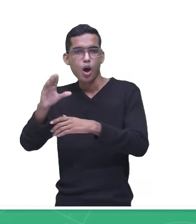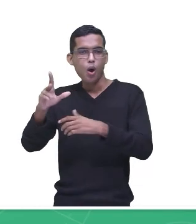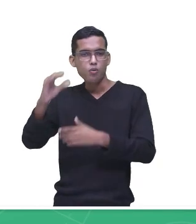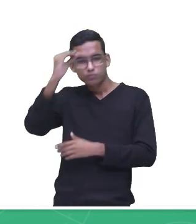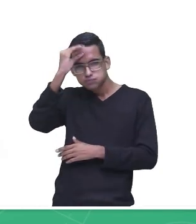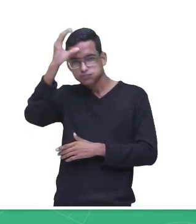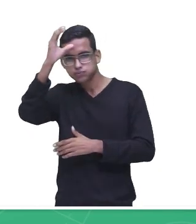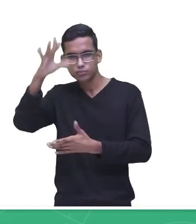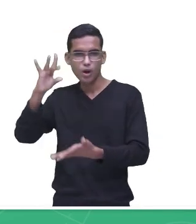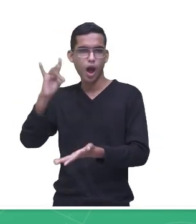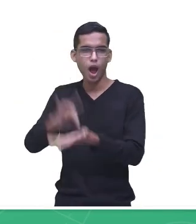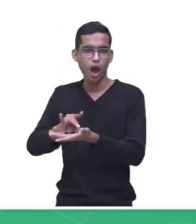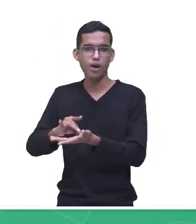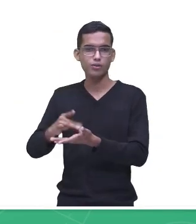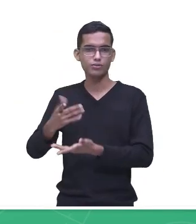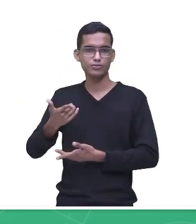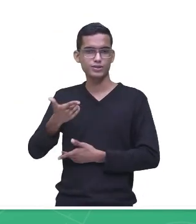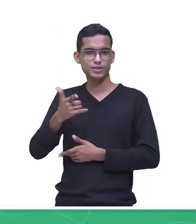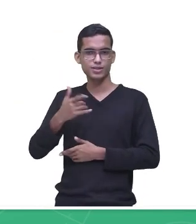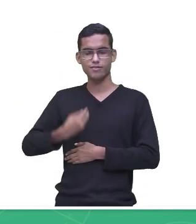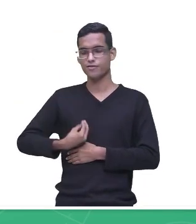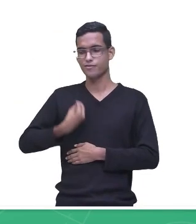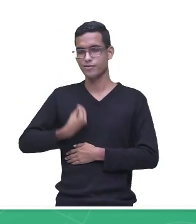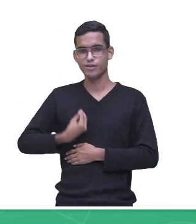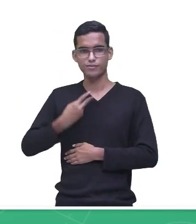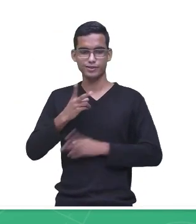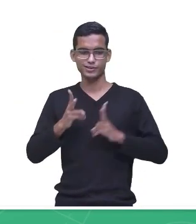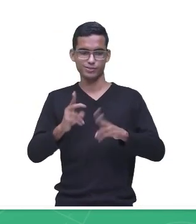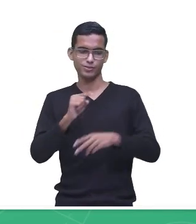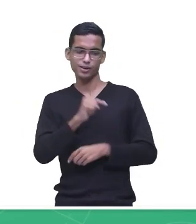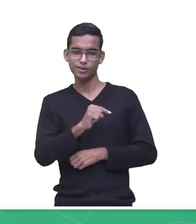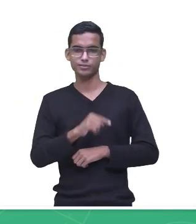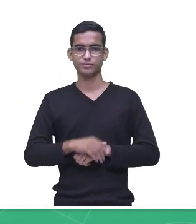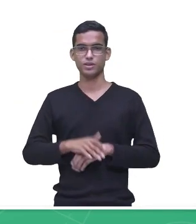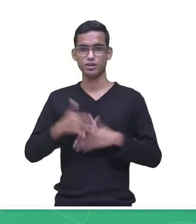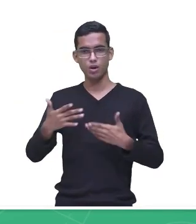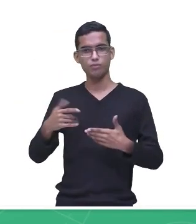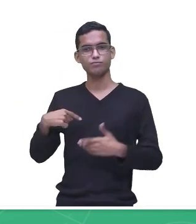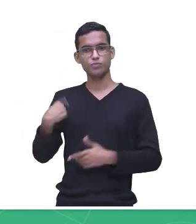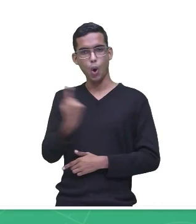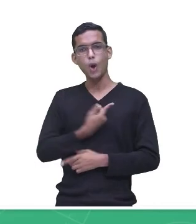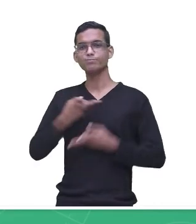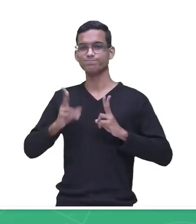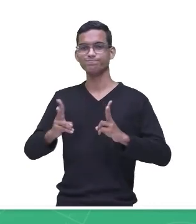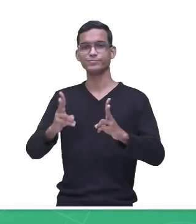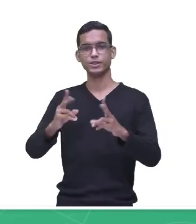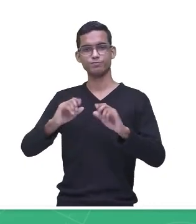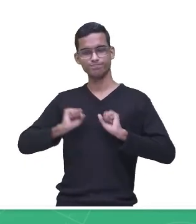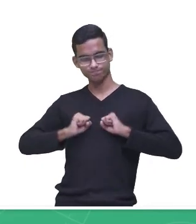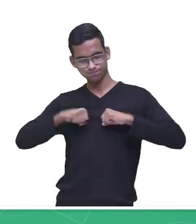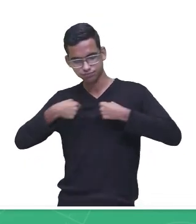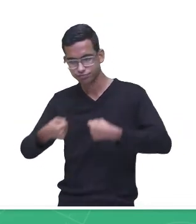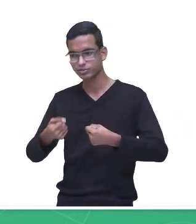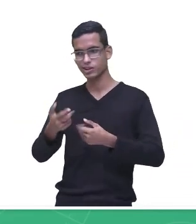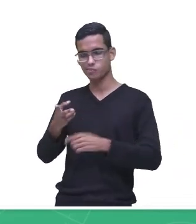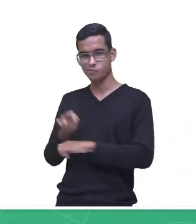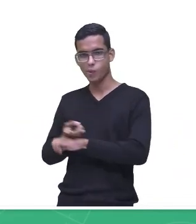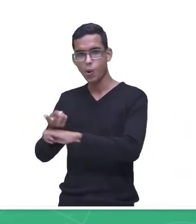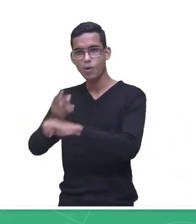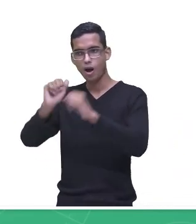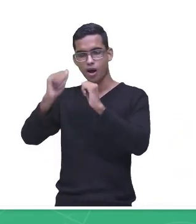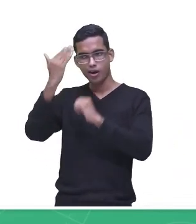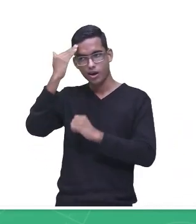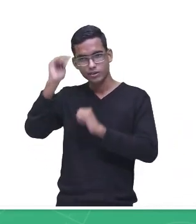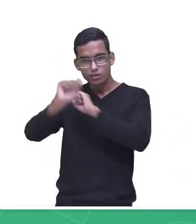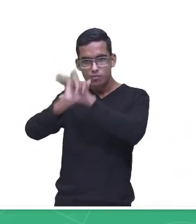mundo de sombras. Perfeito? A gente tem que tentar buscar, tem que tentar entender isso daí. Vamos